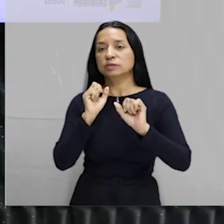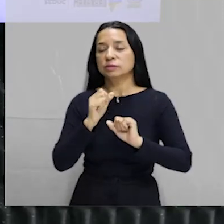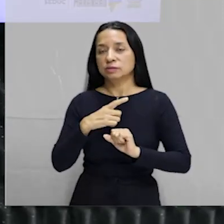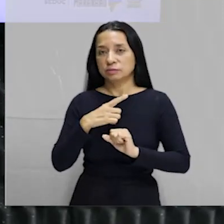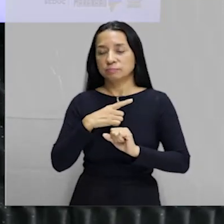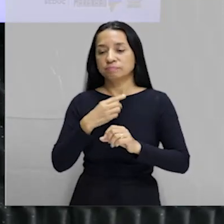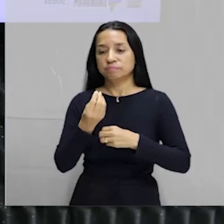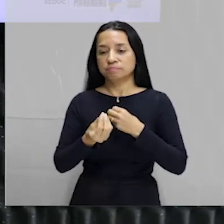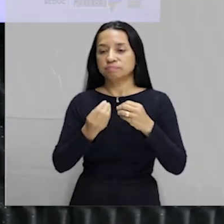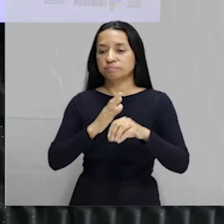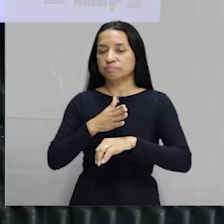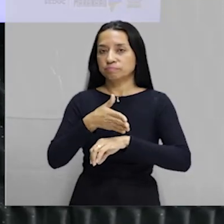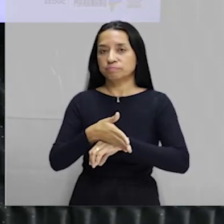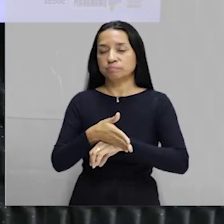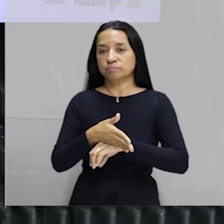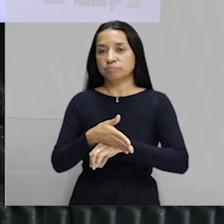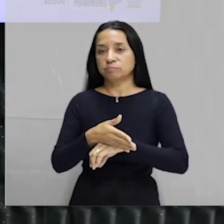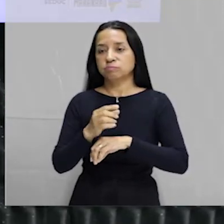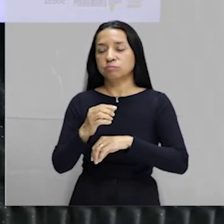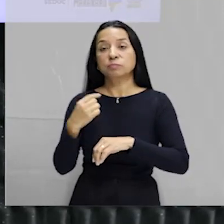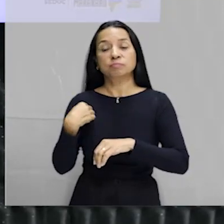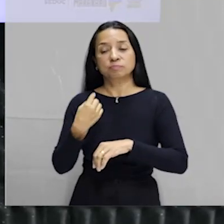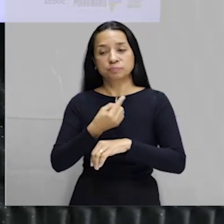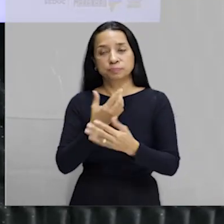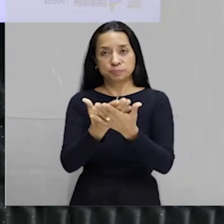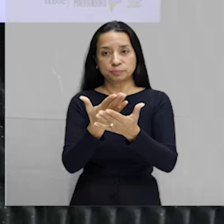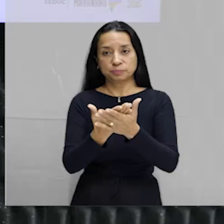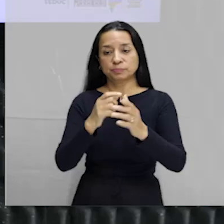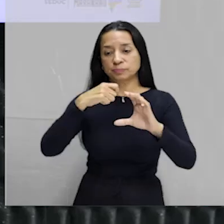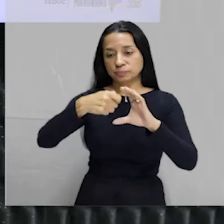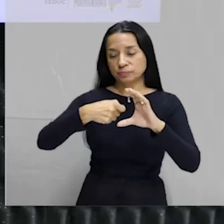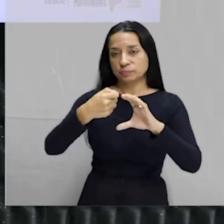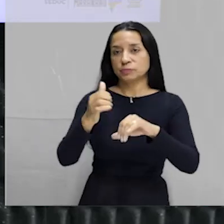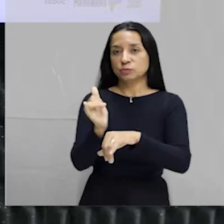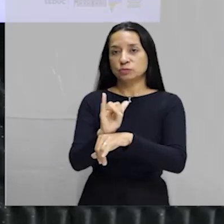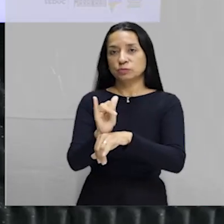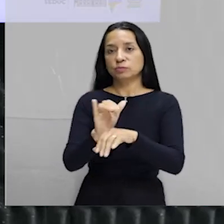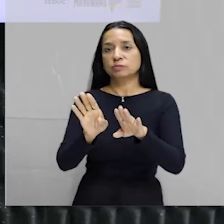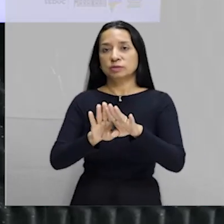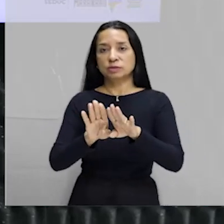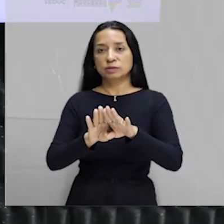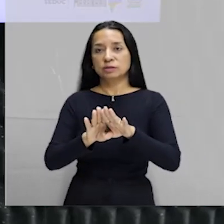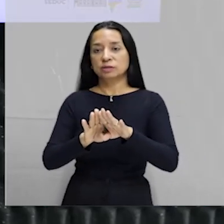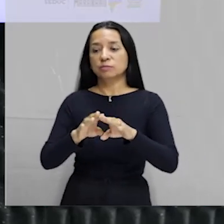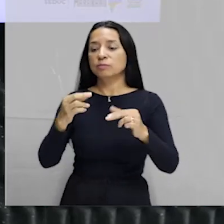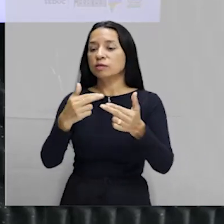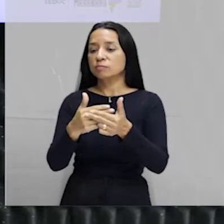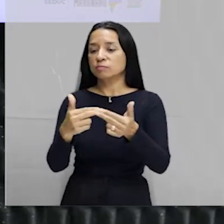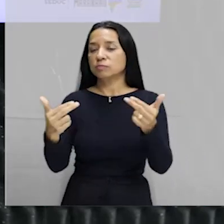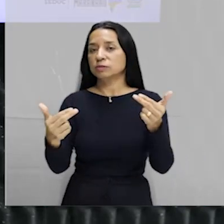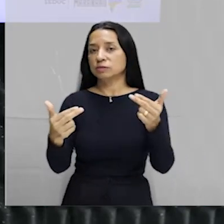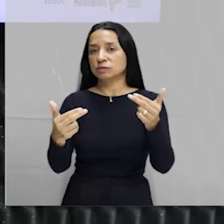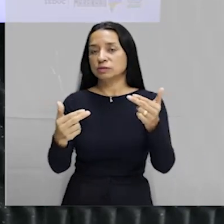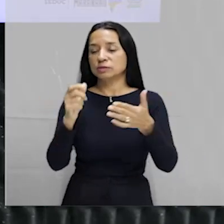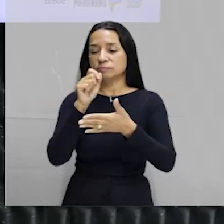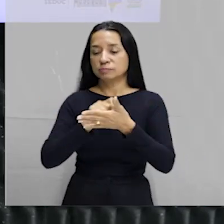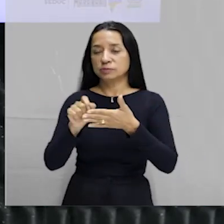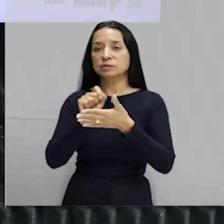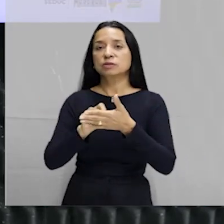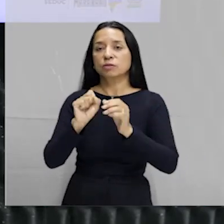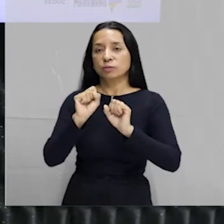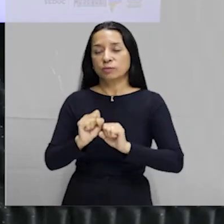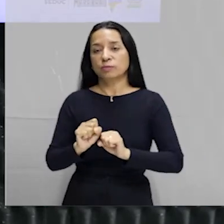terá acesso às nossas aulas gravadas, né, do YouTube, e também a apostilas, materiais escritos para você